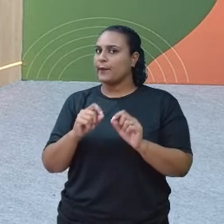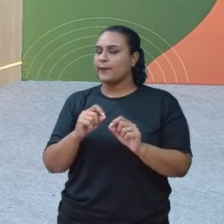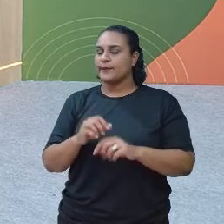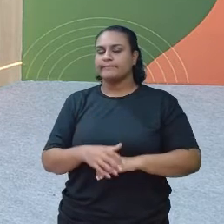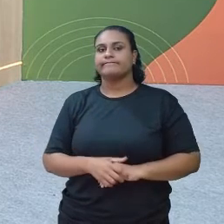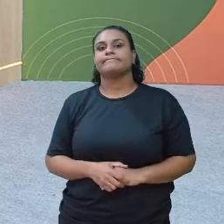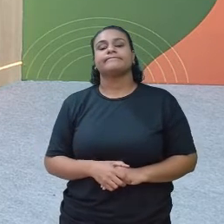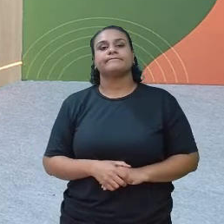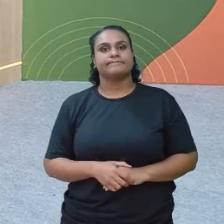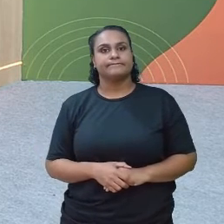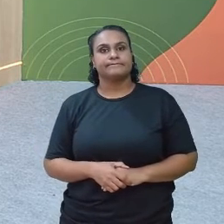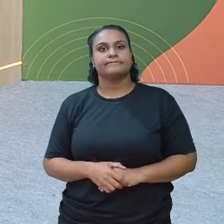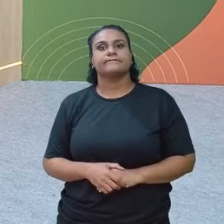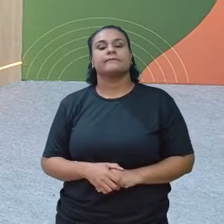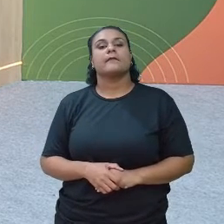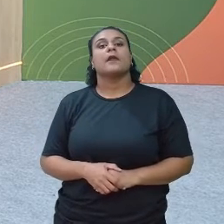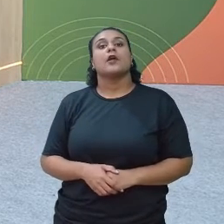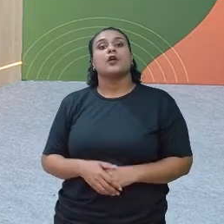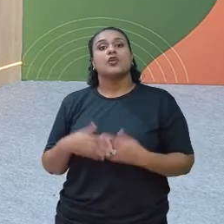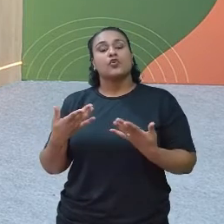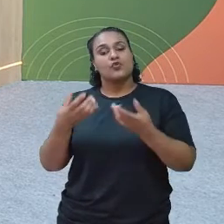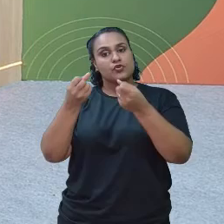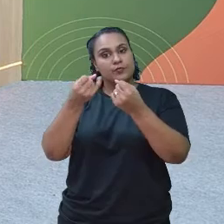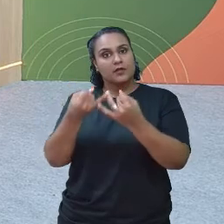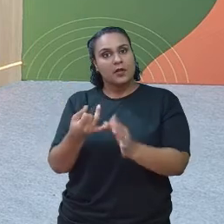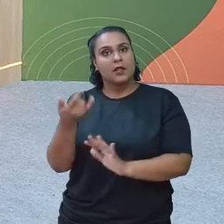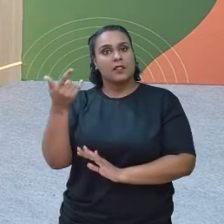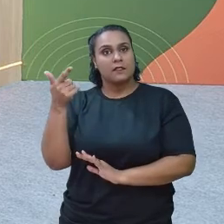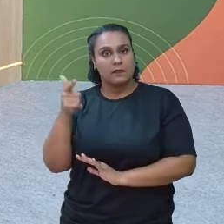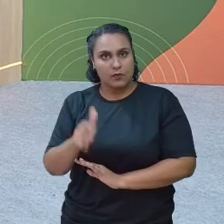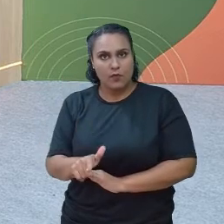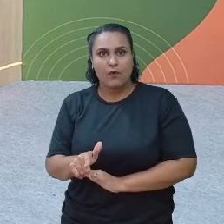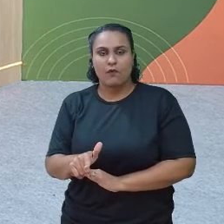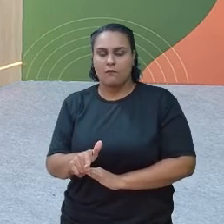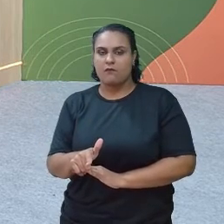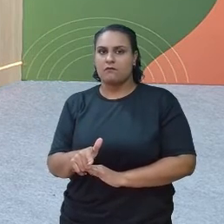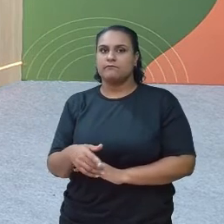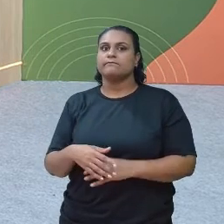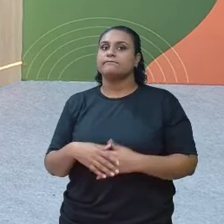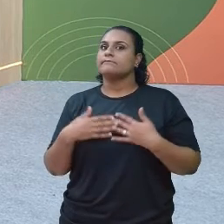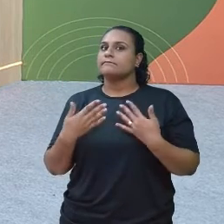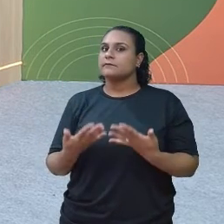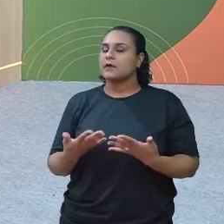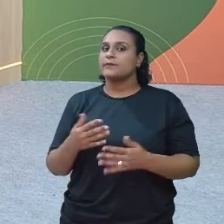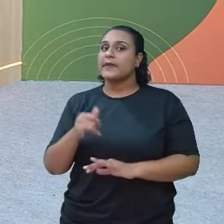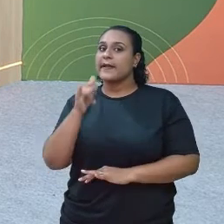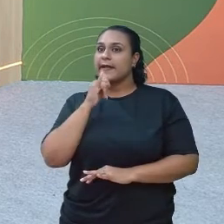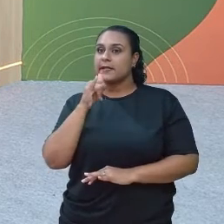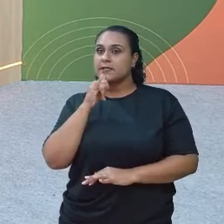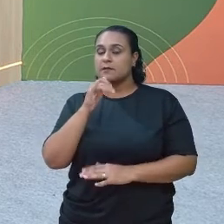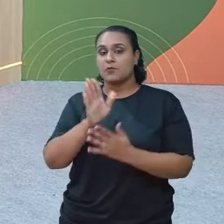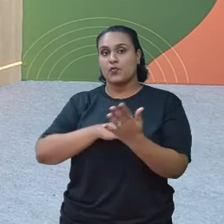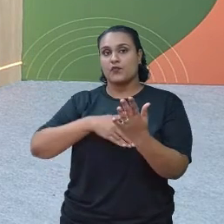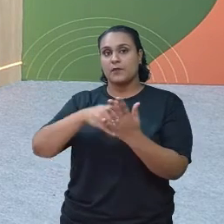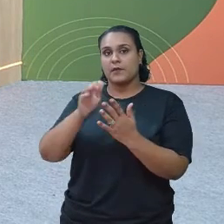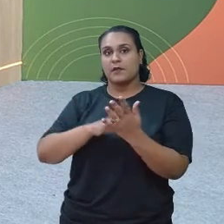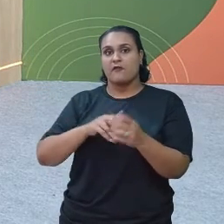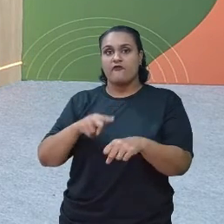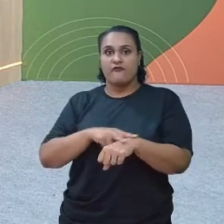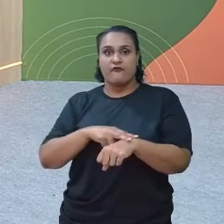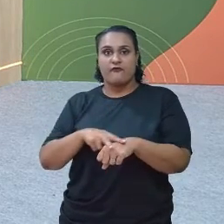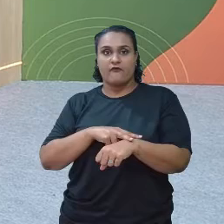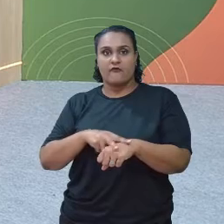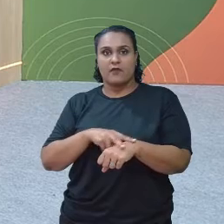restrição? Eu estou fazendo mais uma vez para você ver como é essa restrição. Então, suponha que eu pinte da cor